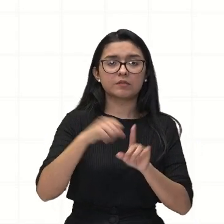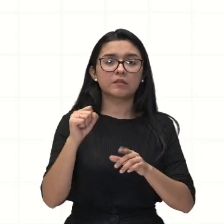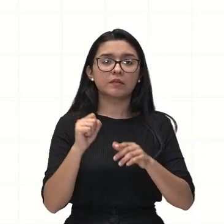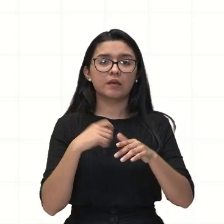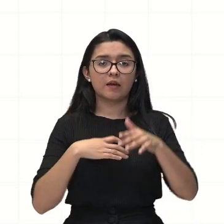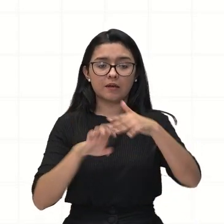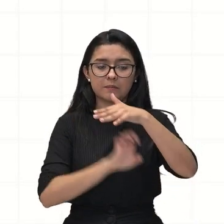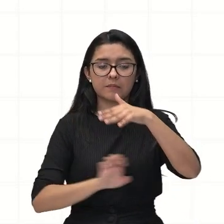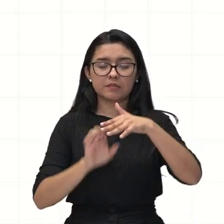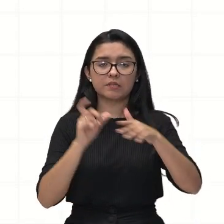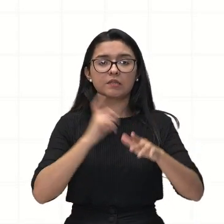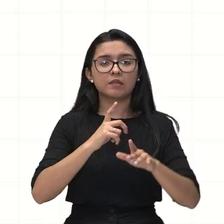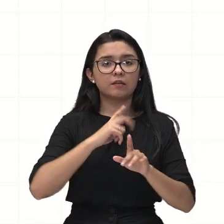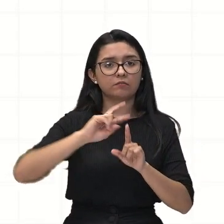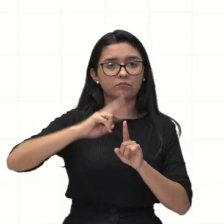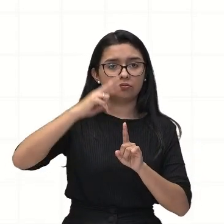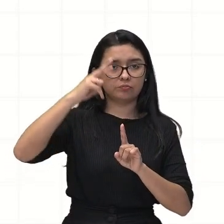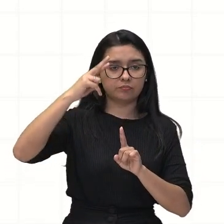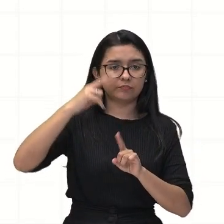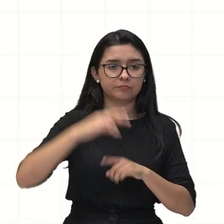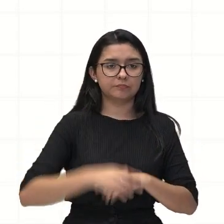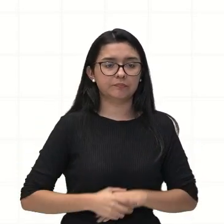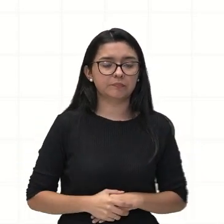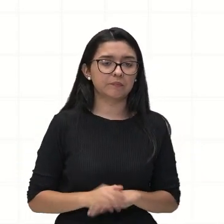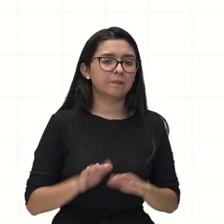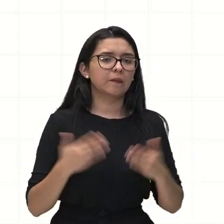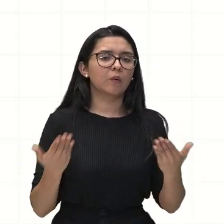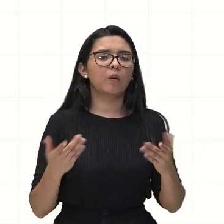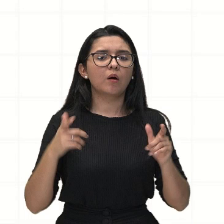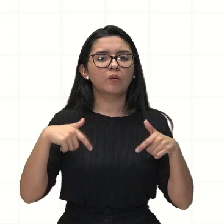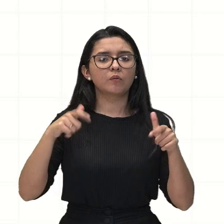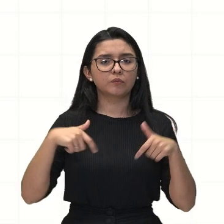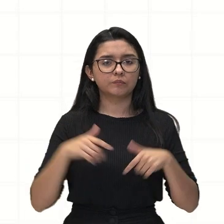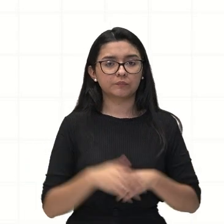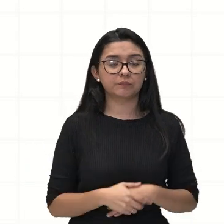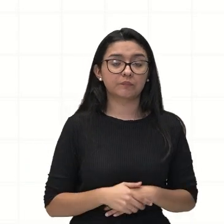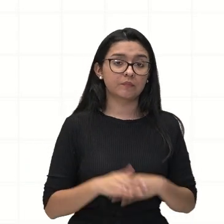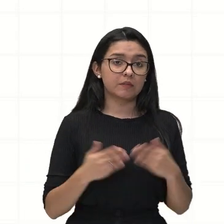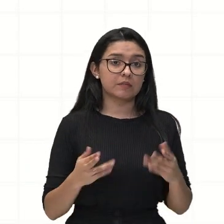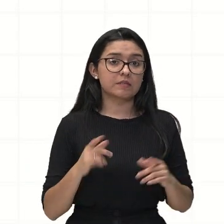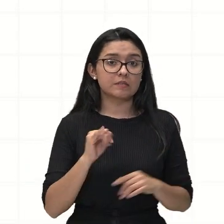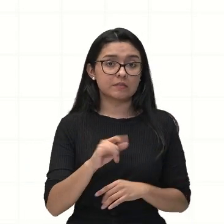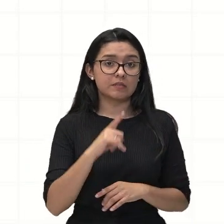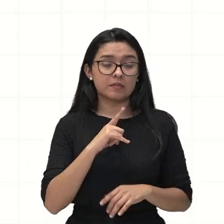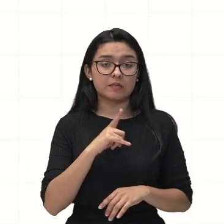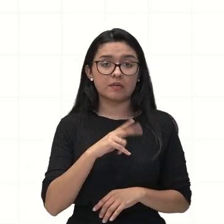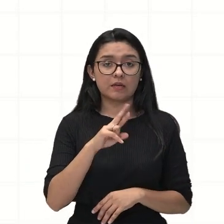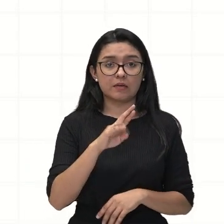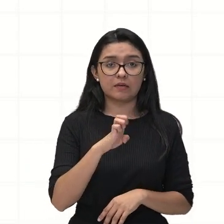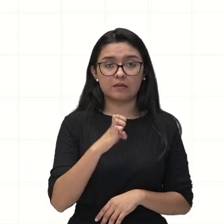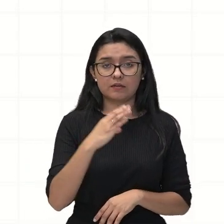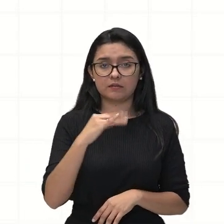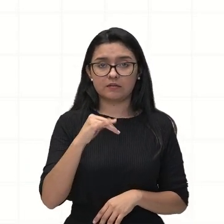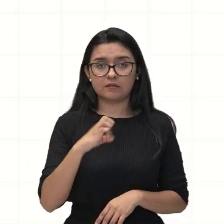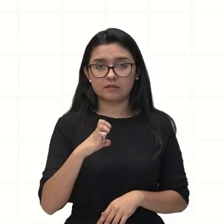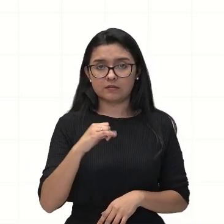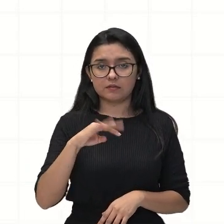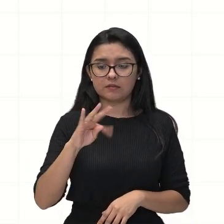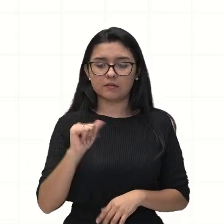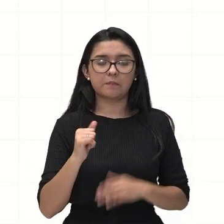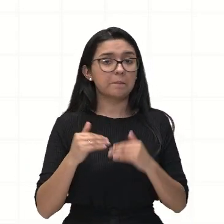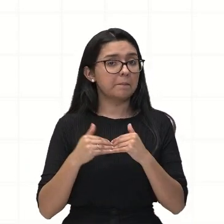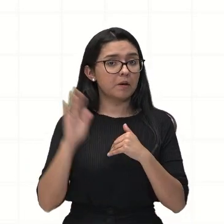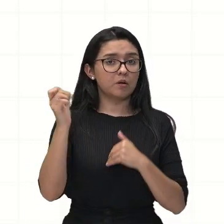Gente, é só observar aqui, quando é que tem lucro? Quando a receita é maior do que a despesa. Quando foi que aconteceu